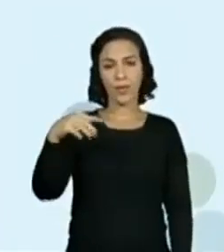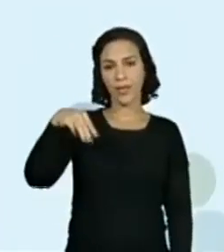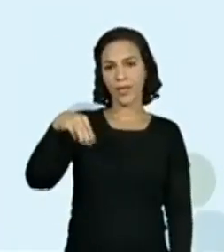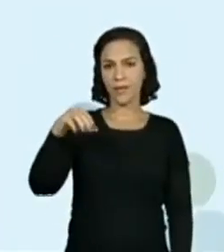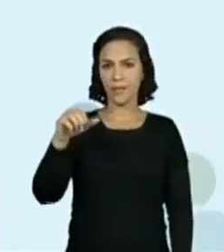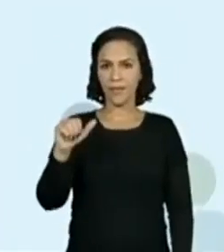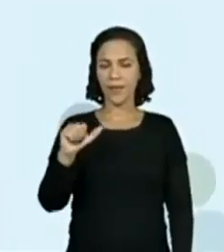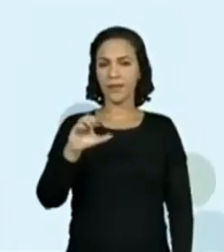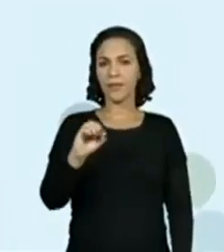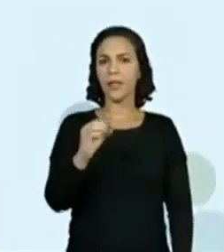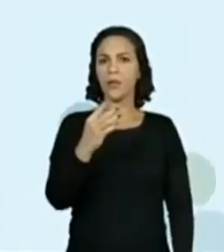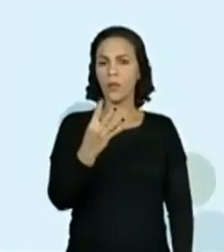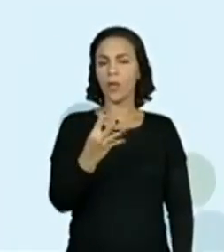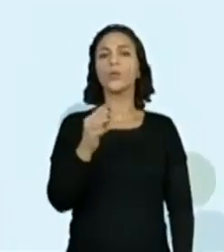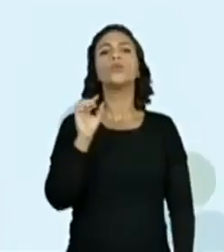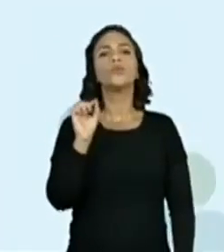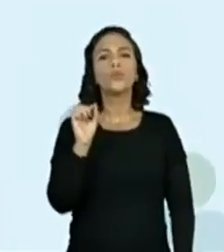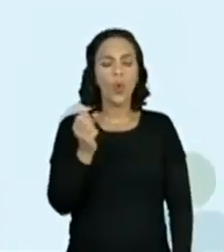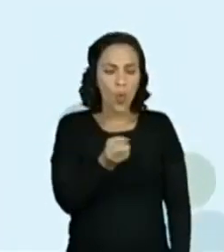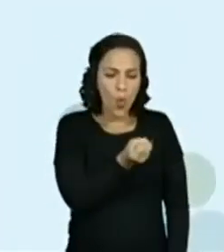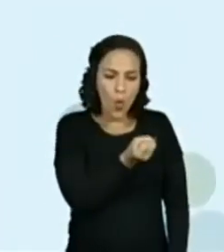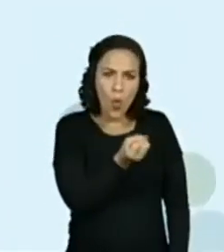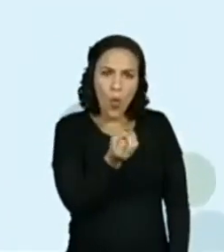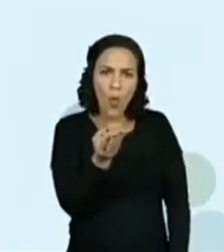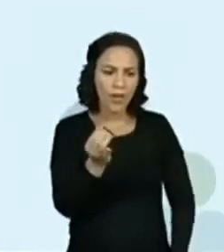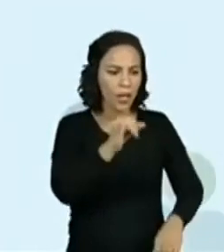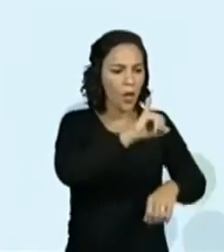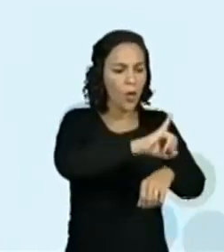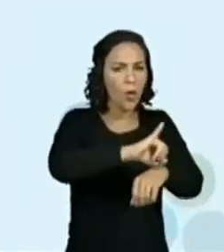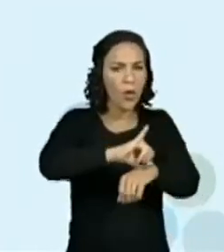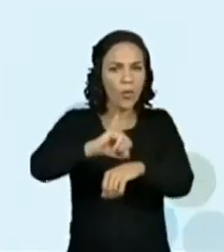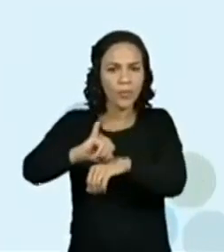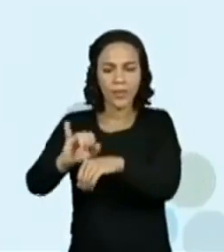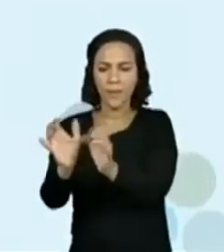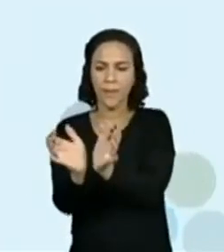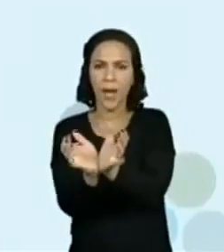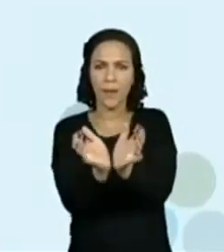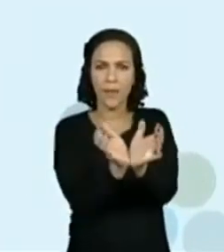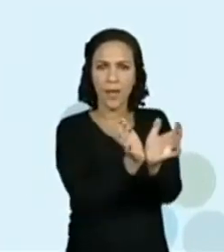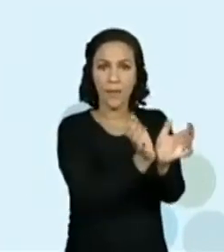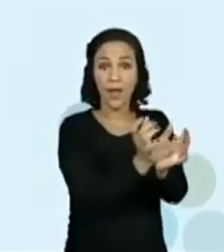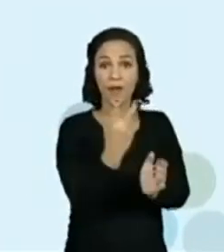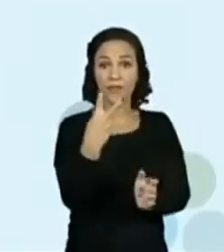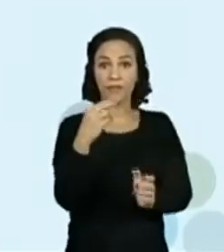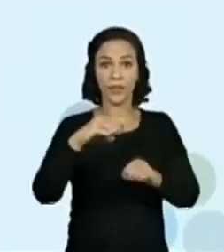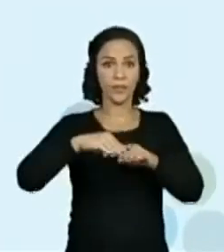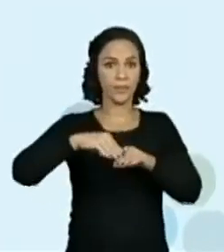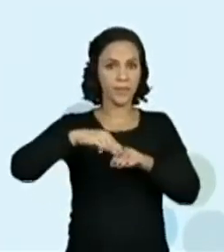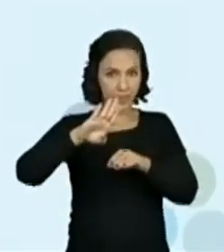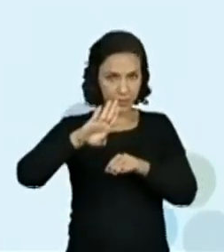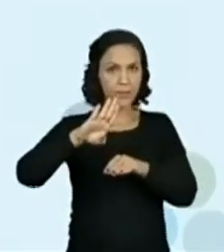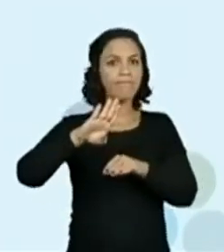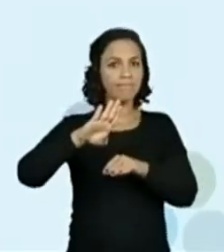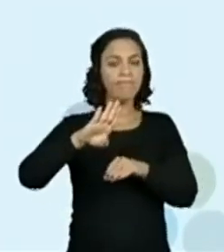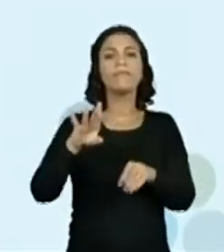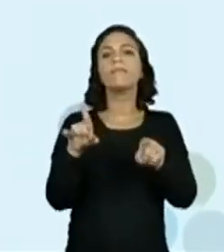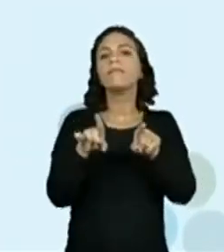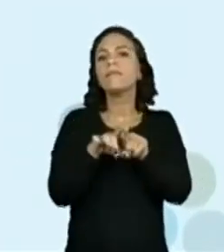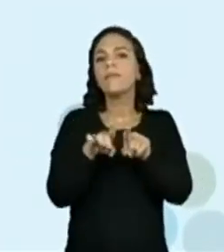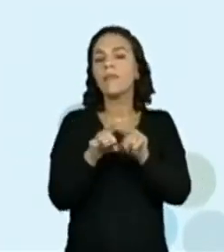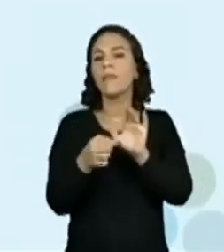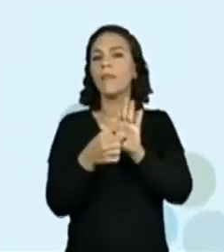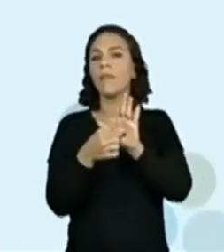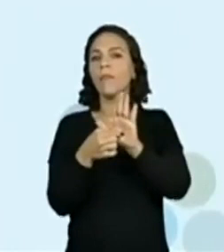EF01MA04. Contar a quantidade de objetos de coleções de no mínimo 20 unidades e apresentar